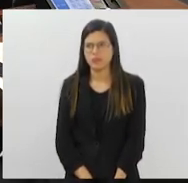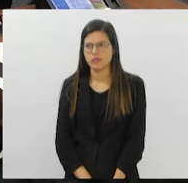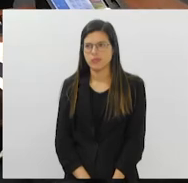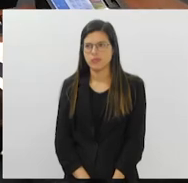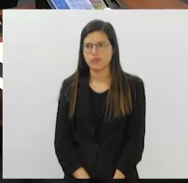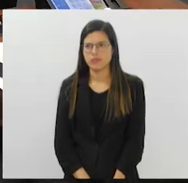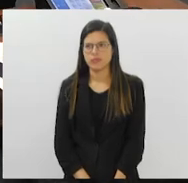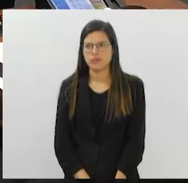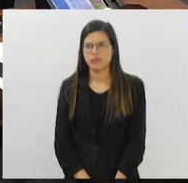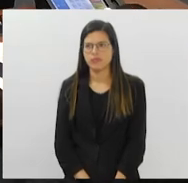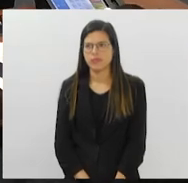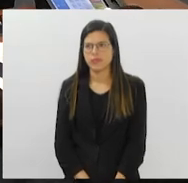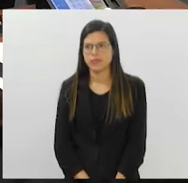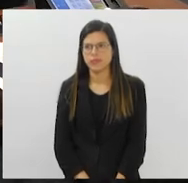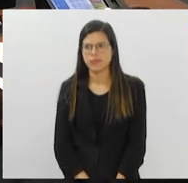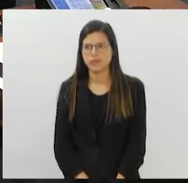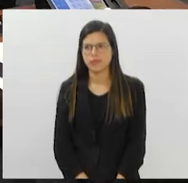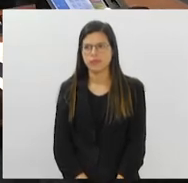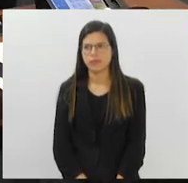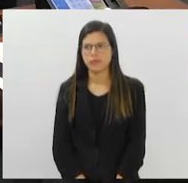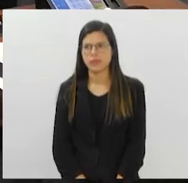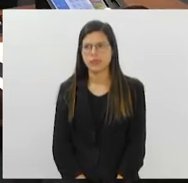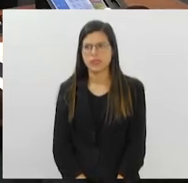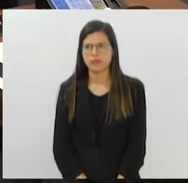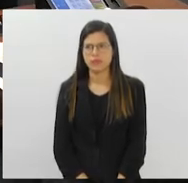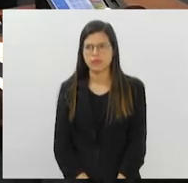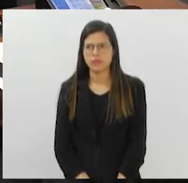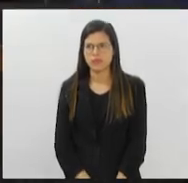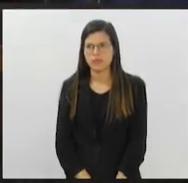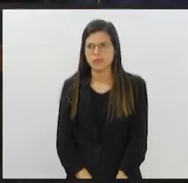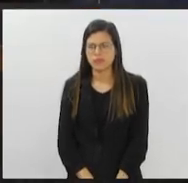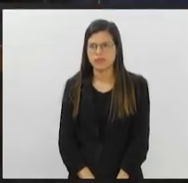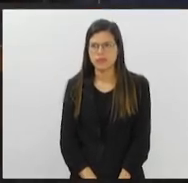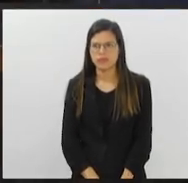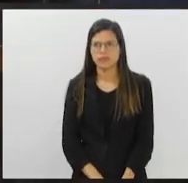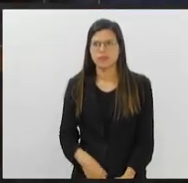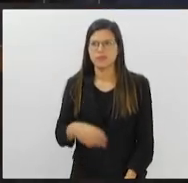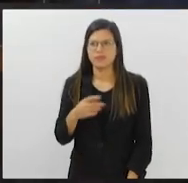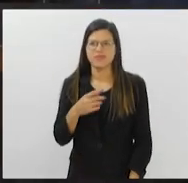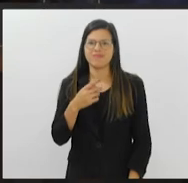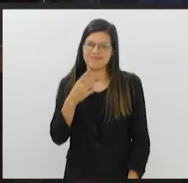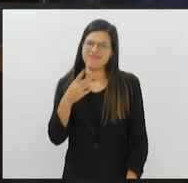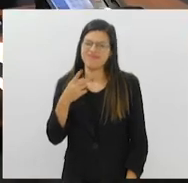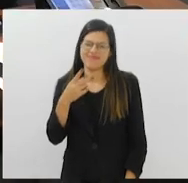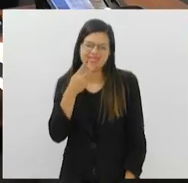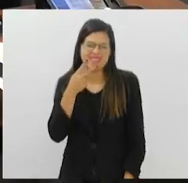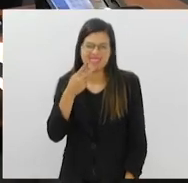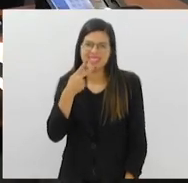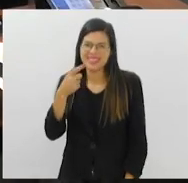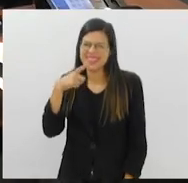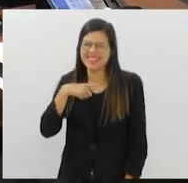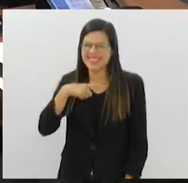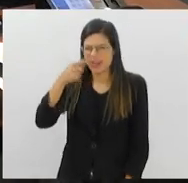Eu vou pedir para o meu assessor não deixar de observar. Fala assim, Jordi, eu tenho juízo.